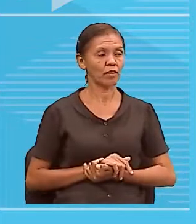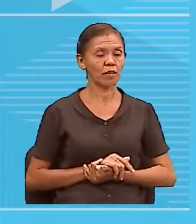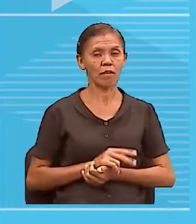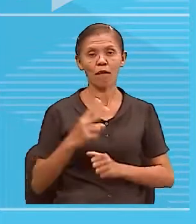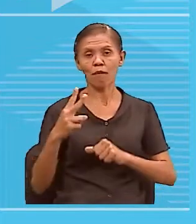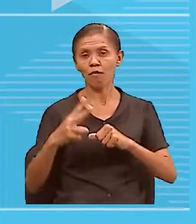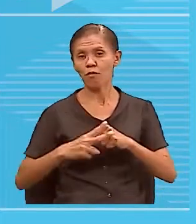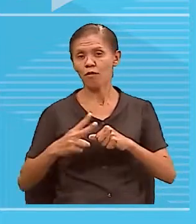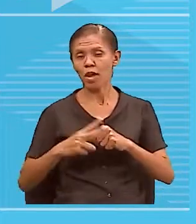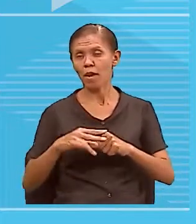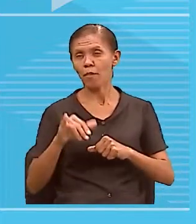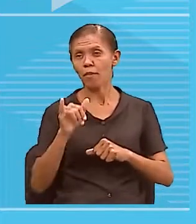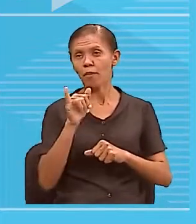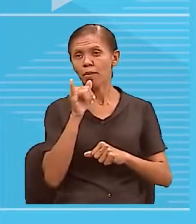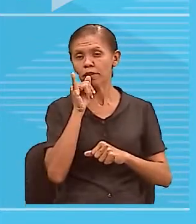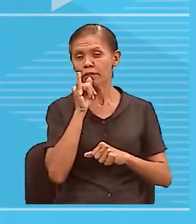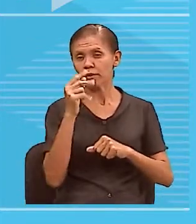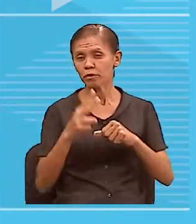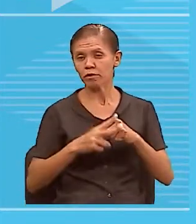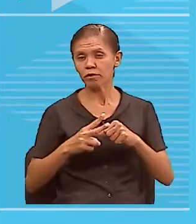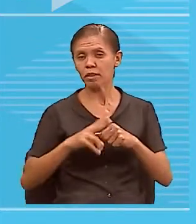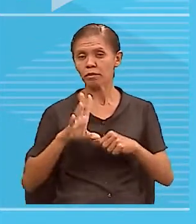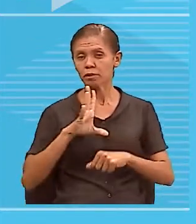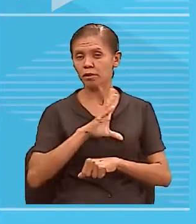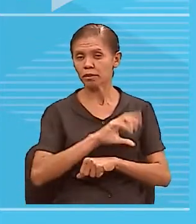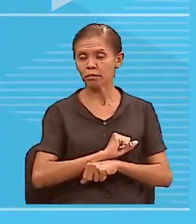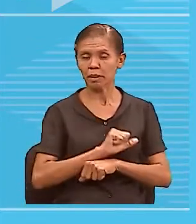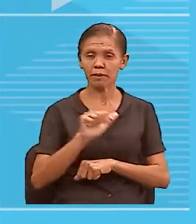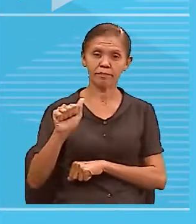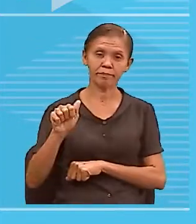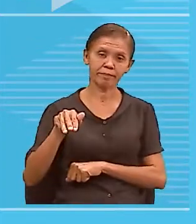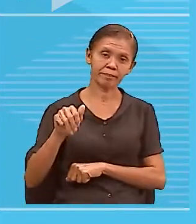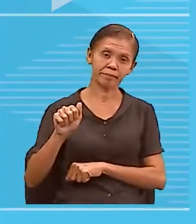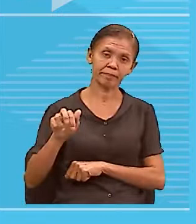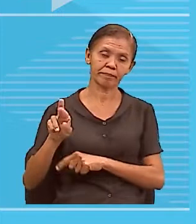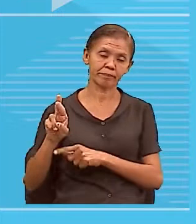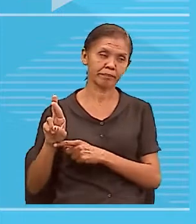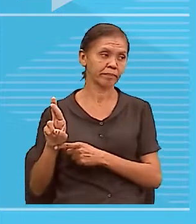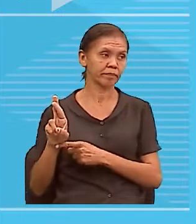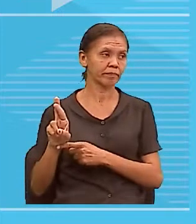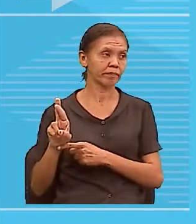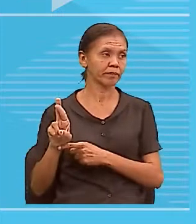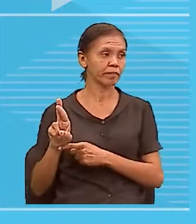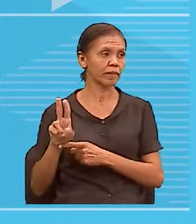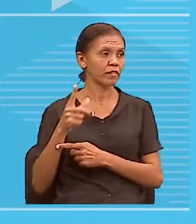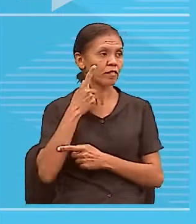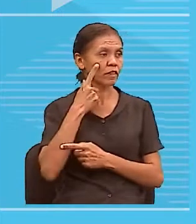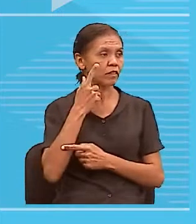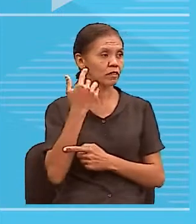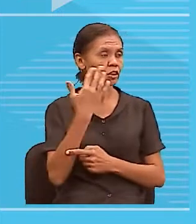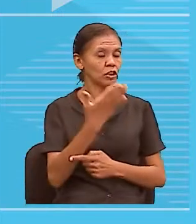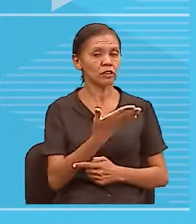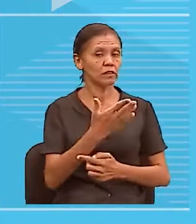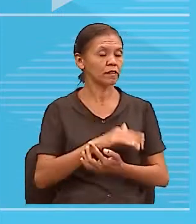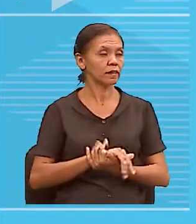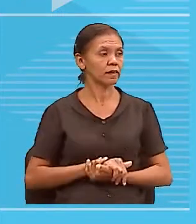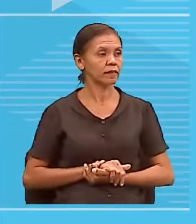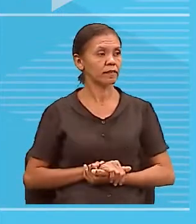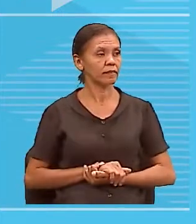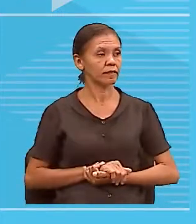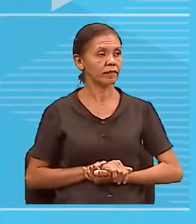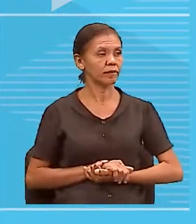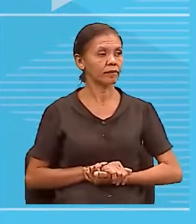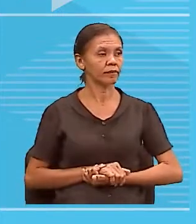Amaro né me chama tu ame-os te amemos nos